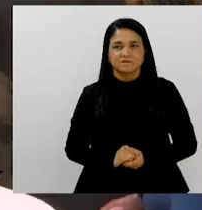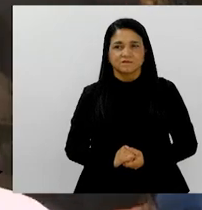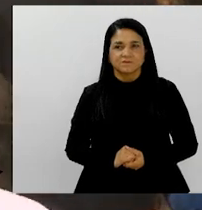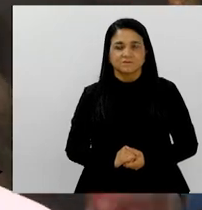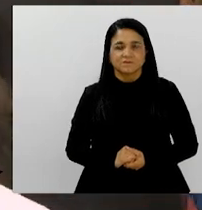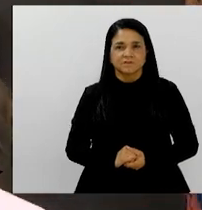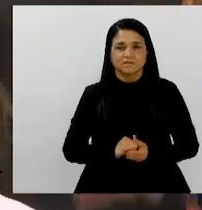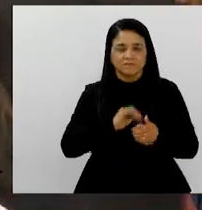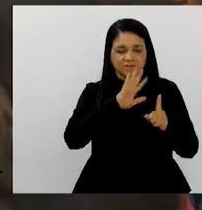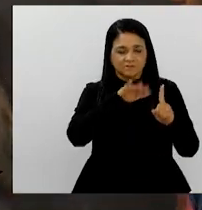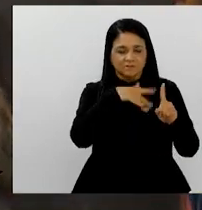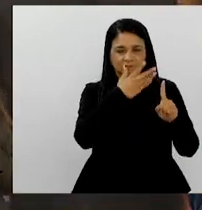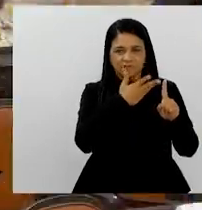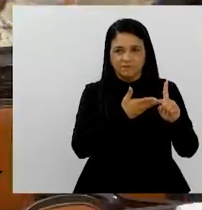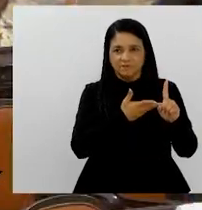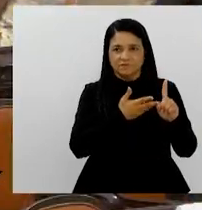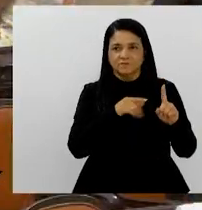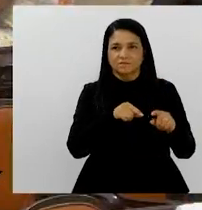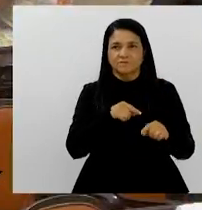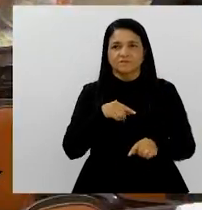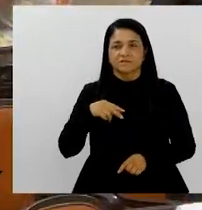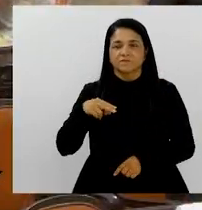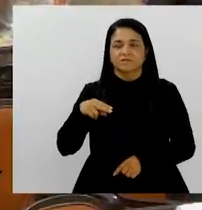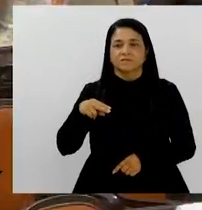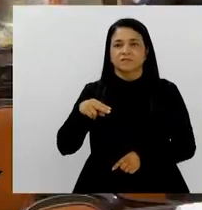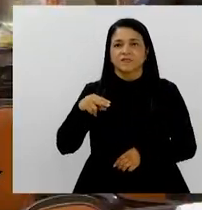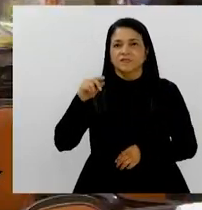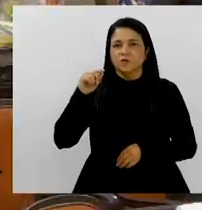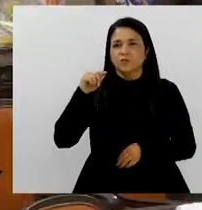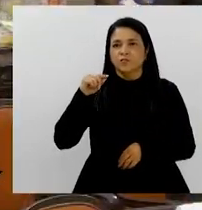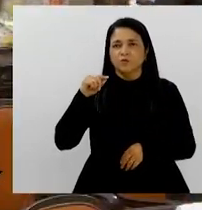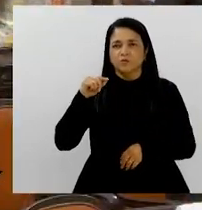Próximo agraciado, Negro Muro.